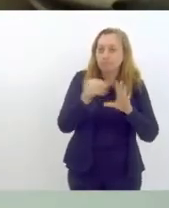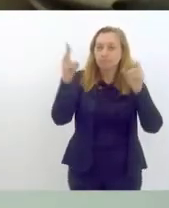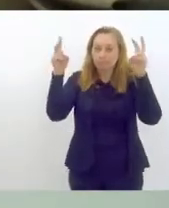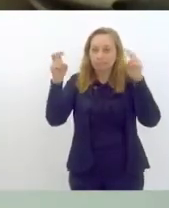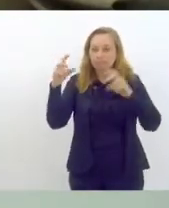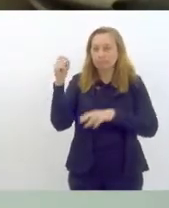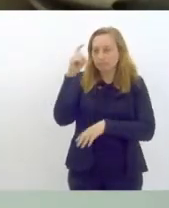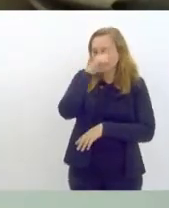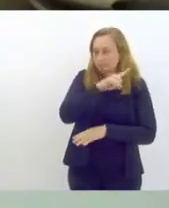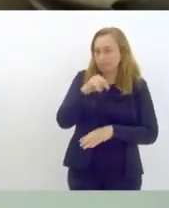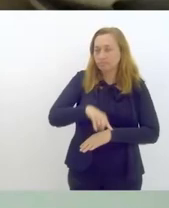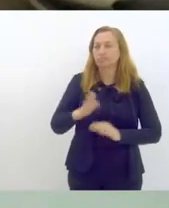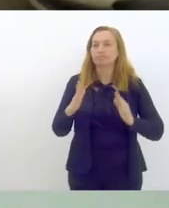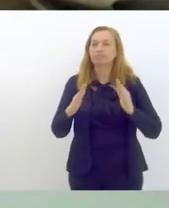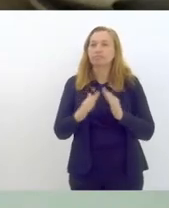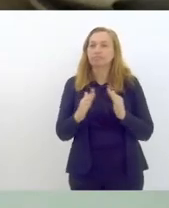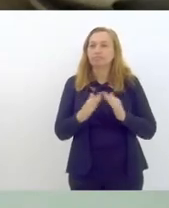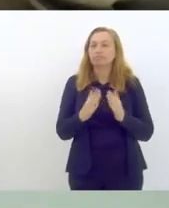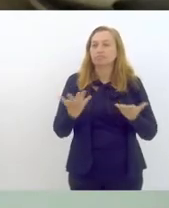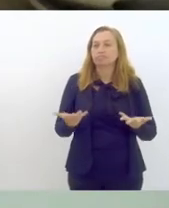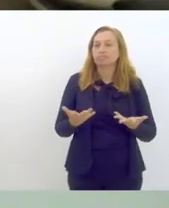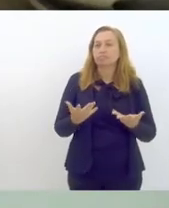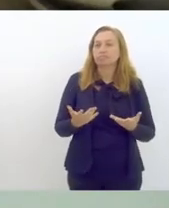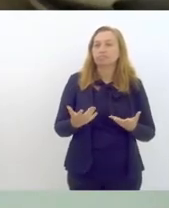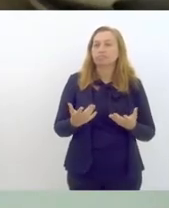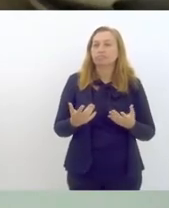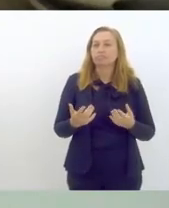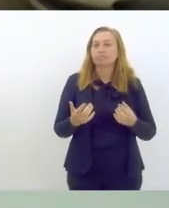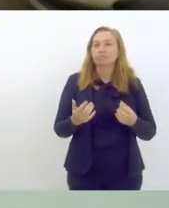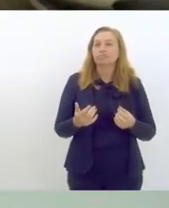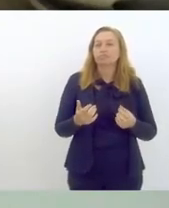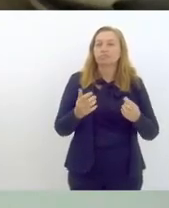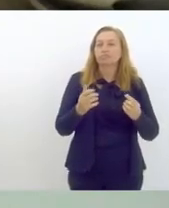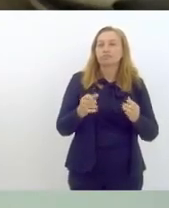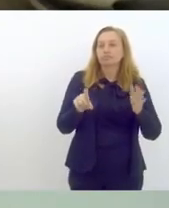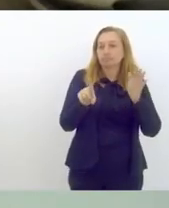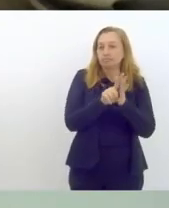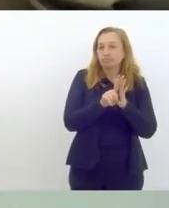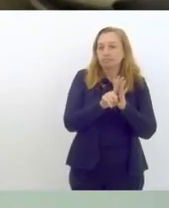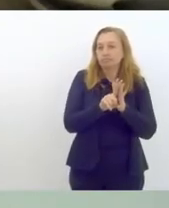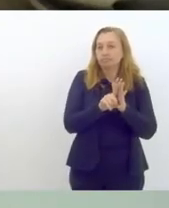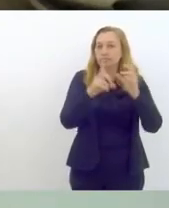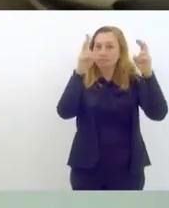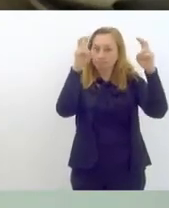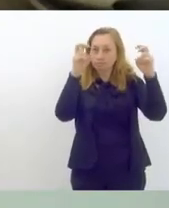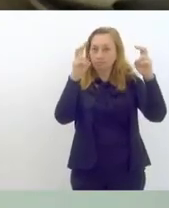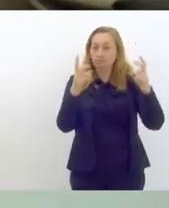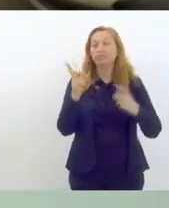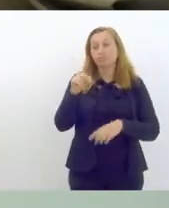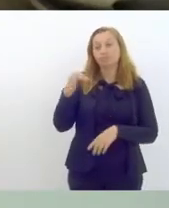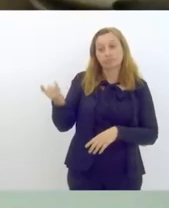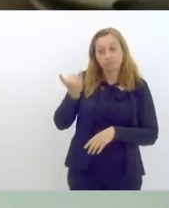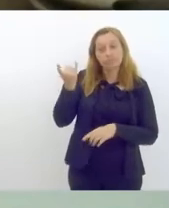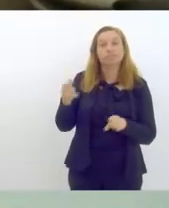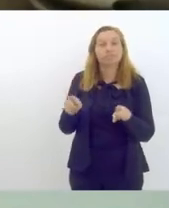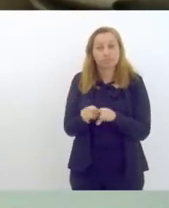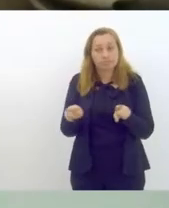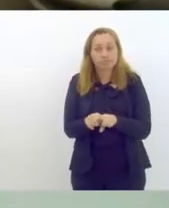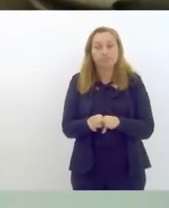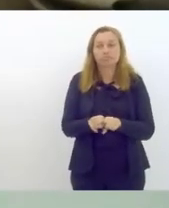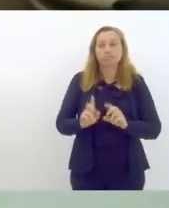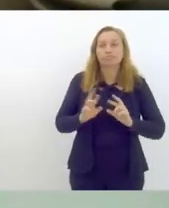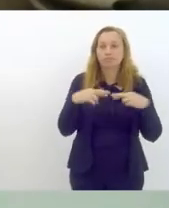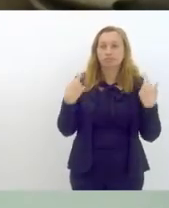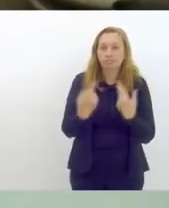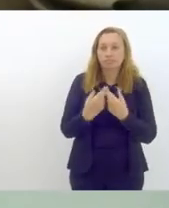aqui na Casa a gente colocar, buscar leis por temas aqui dentro, e isso foi importante também e é reunido